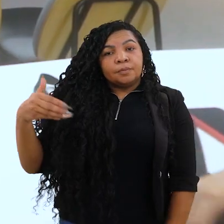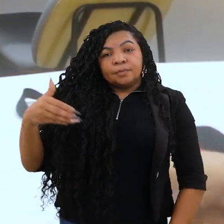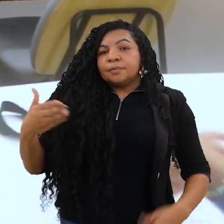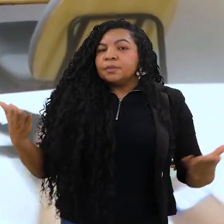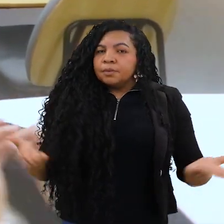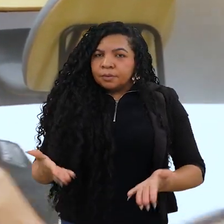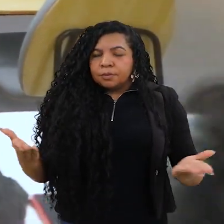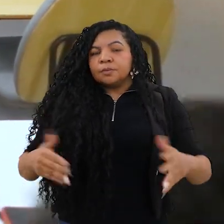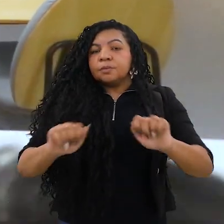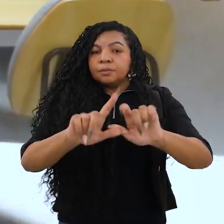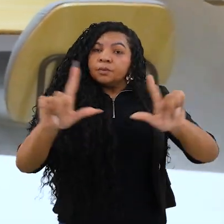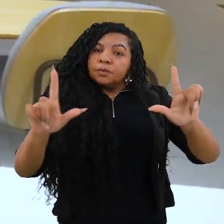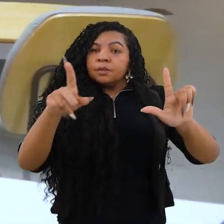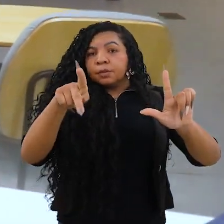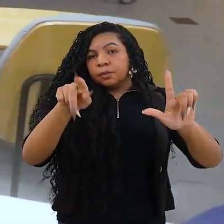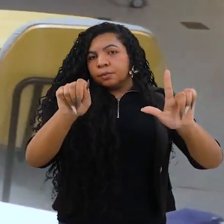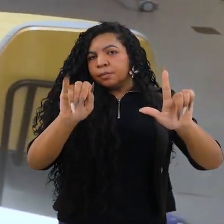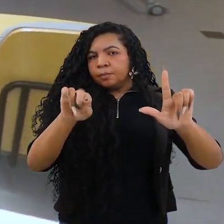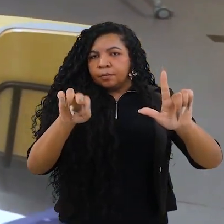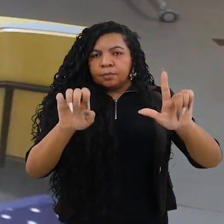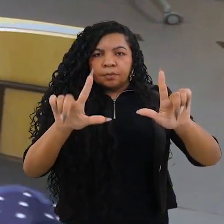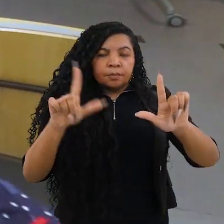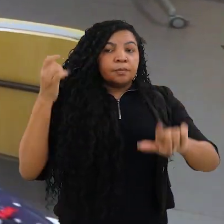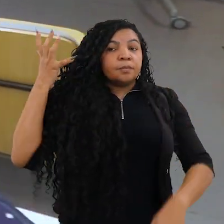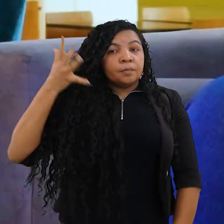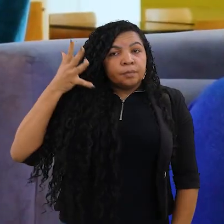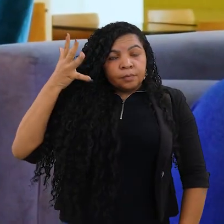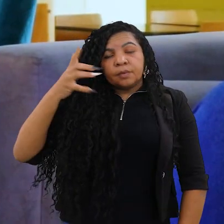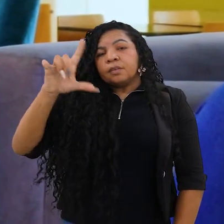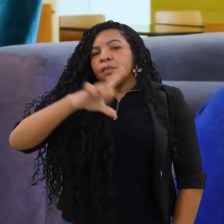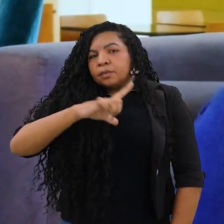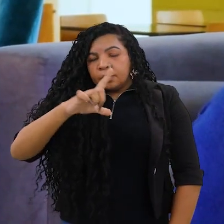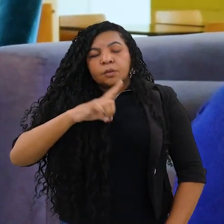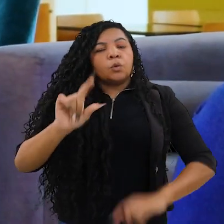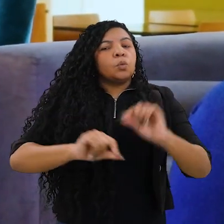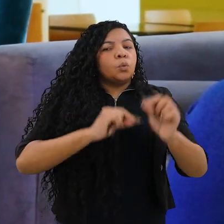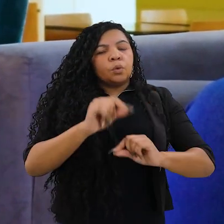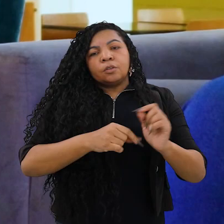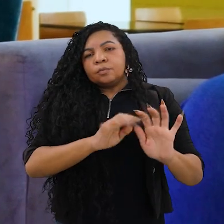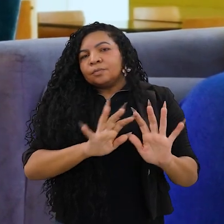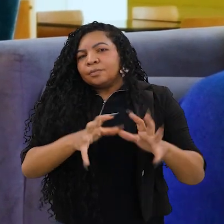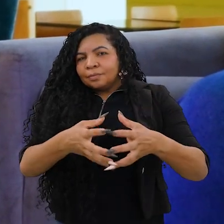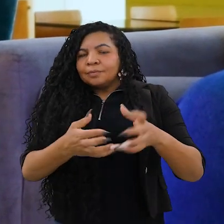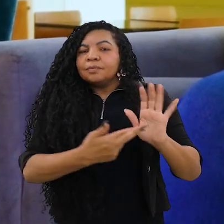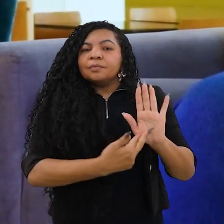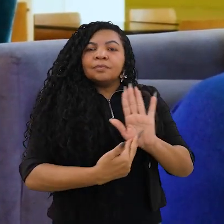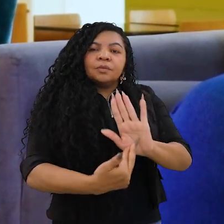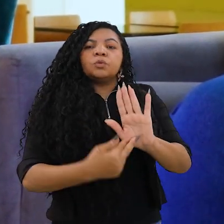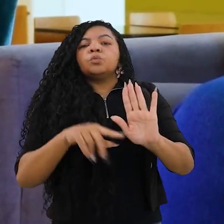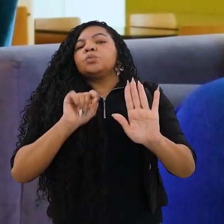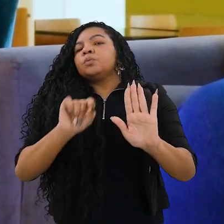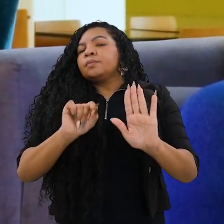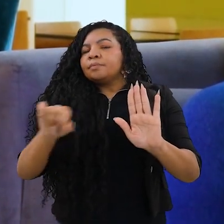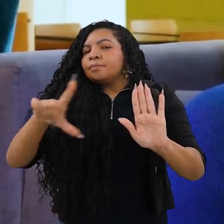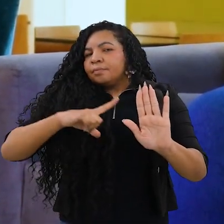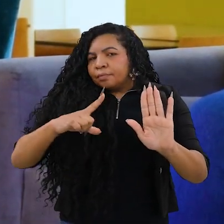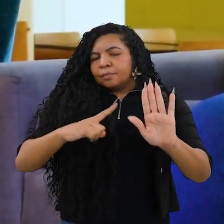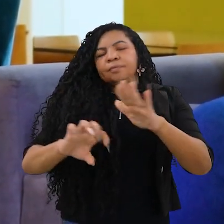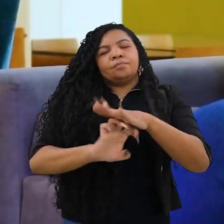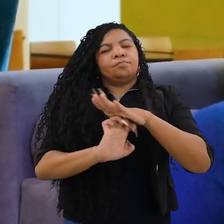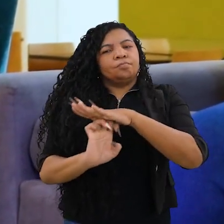Participei agora de um painel onde estavam presentes as hélices que representam